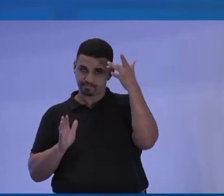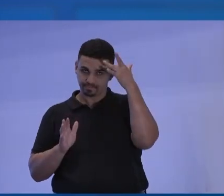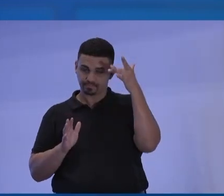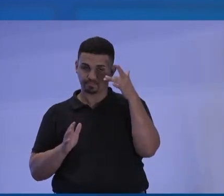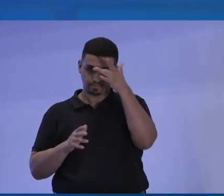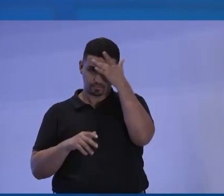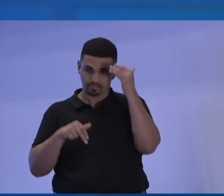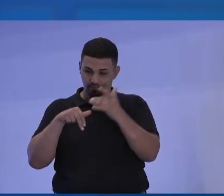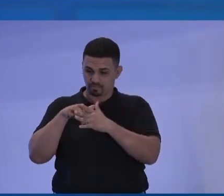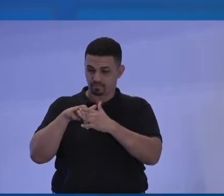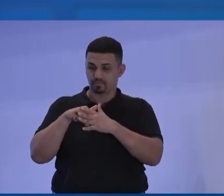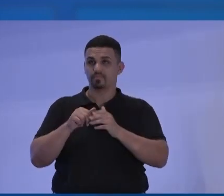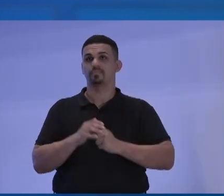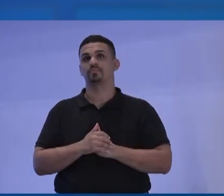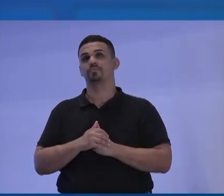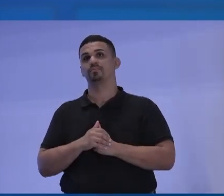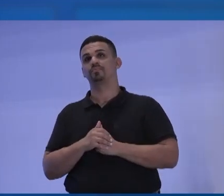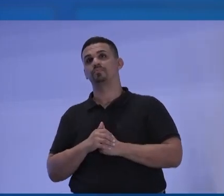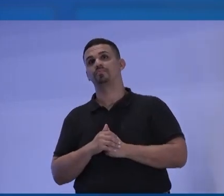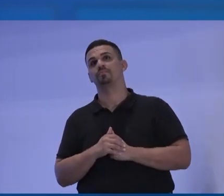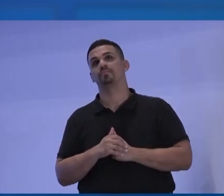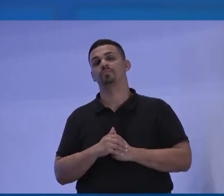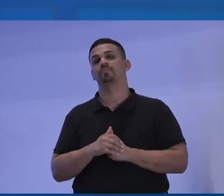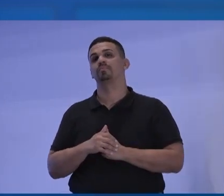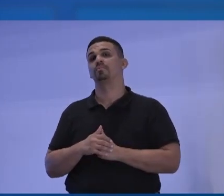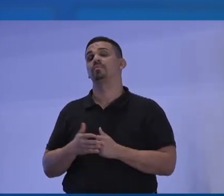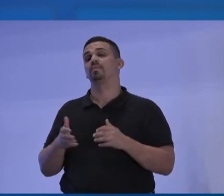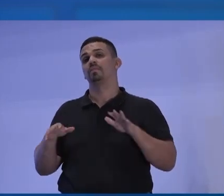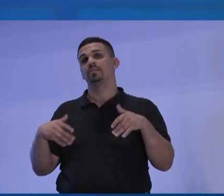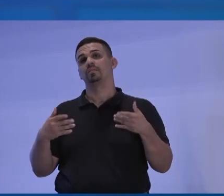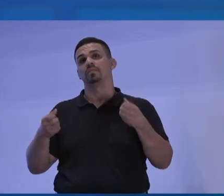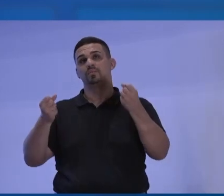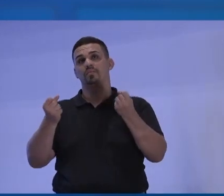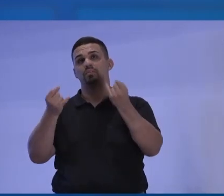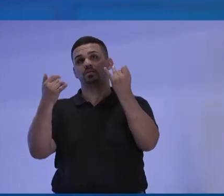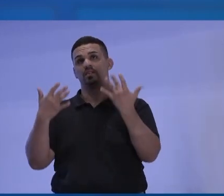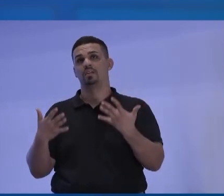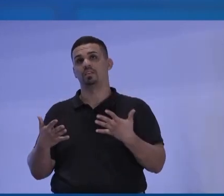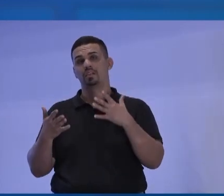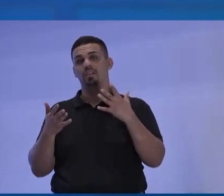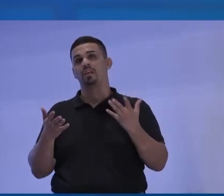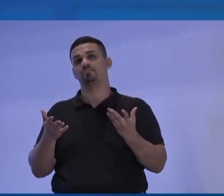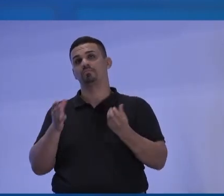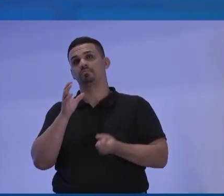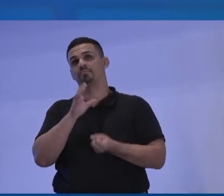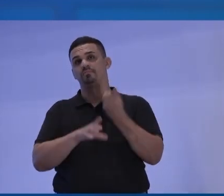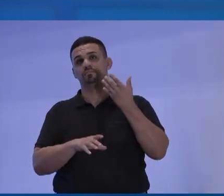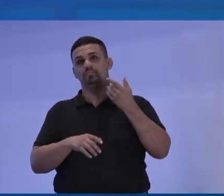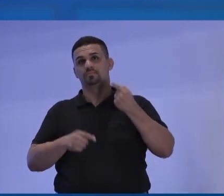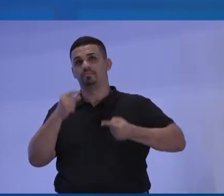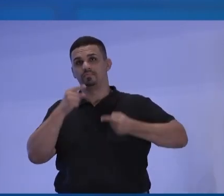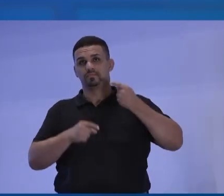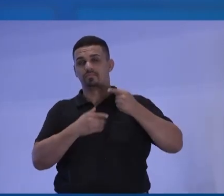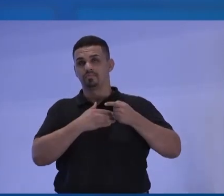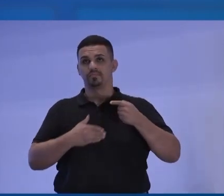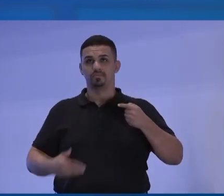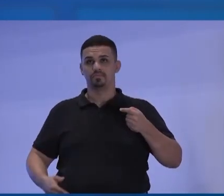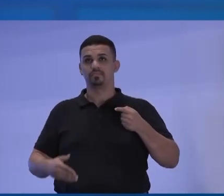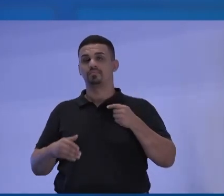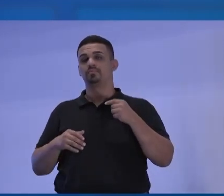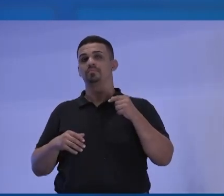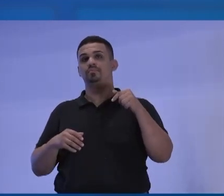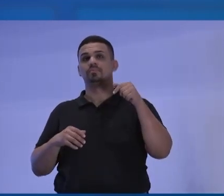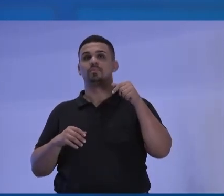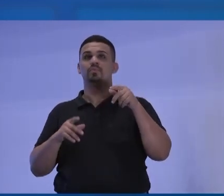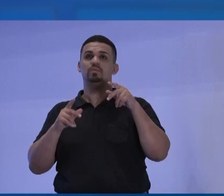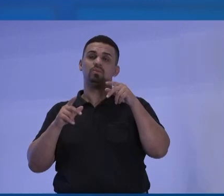Então, como conclusão, eu gostaria de salientar que a implementação de políticas públicas ativas nos países